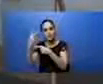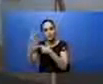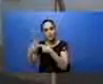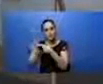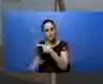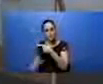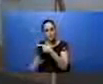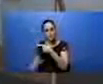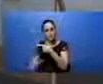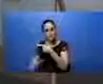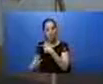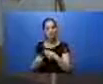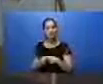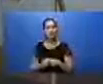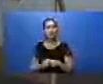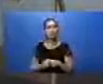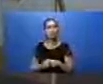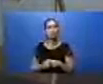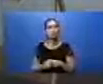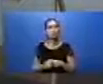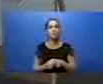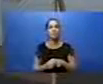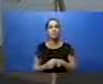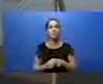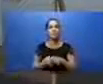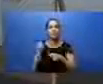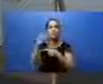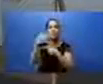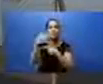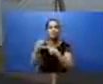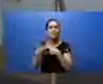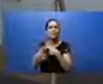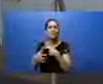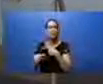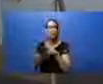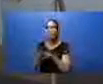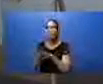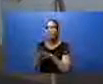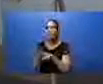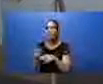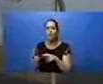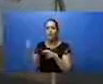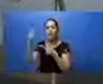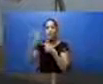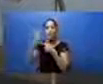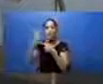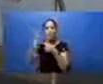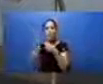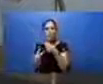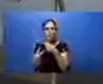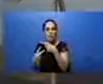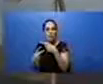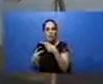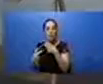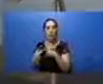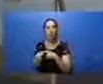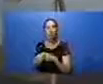2/3. Em frações, 1/3 dividido por 1/2, 2/6 dividido